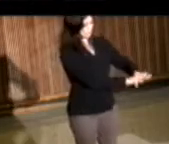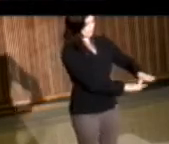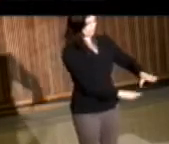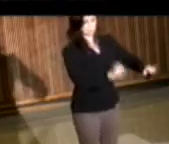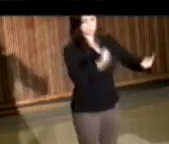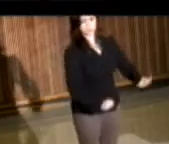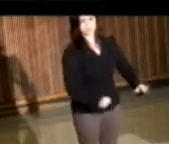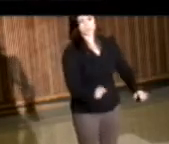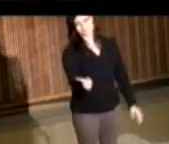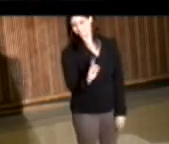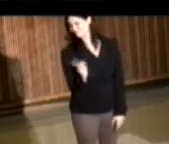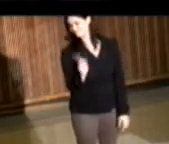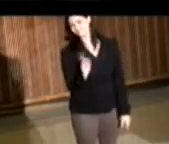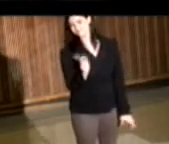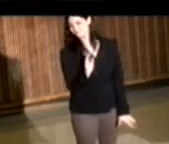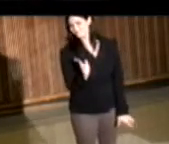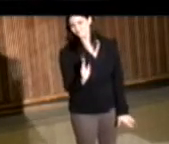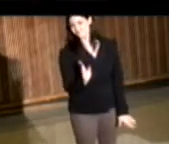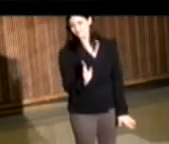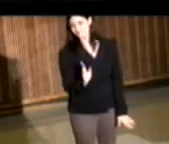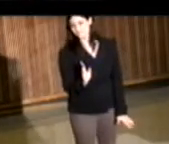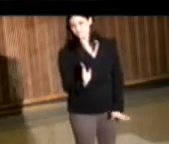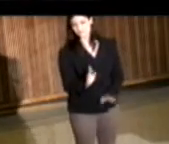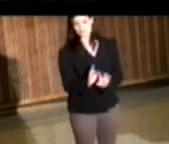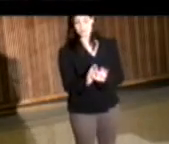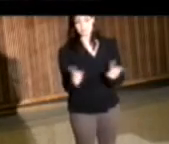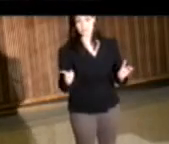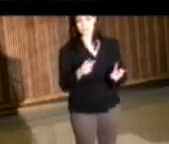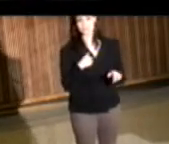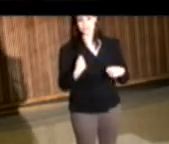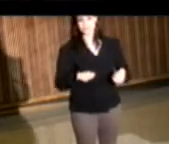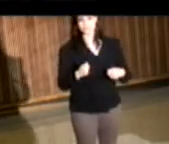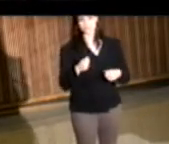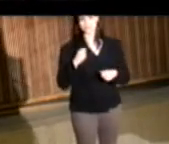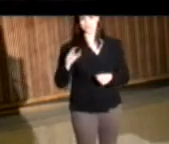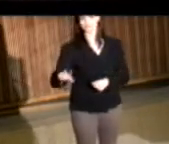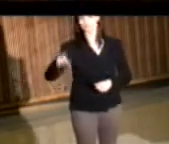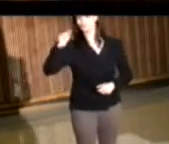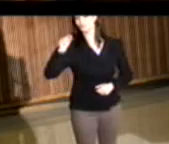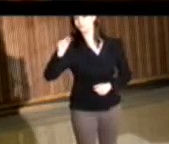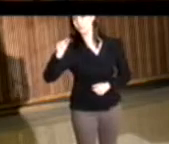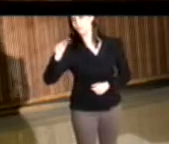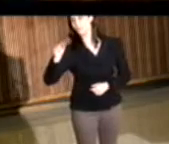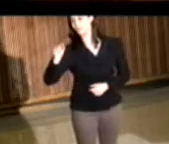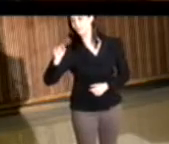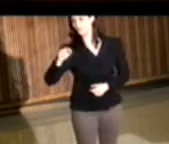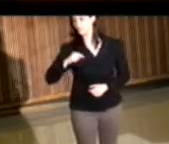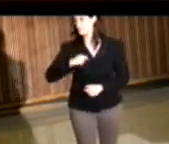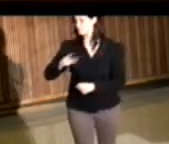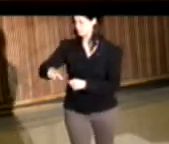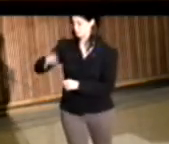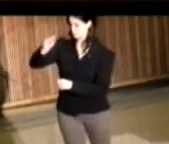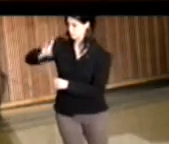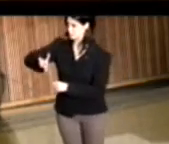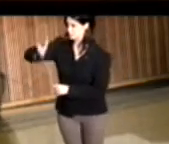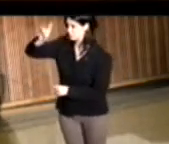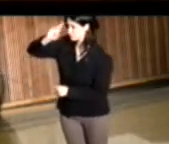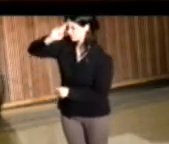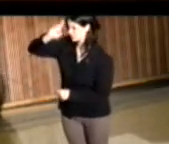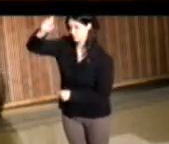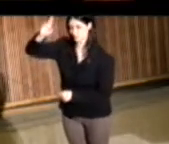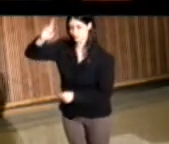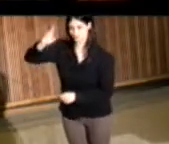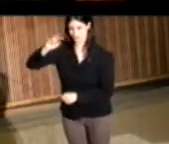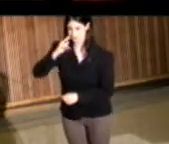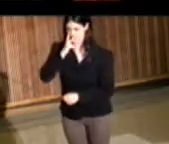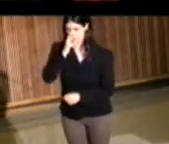eu tenho que optar em deixar Deus ser o Senhor da minha vida. E a primeira grande tentação que eu